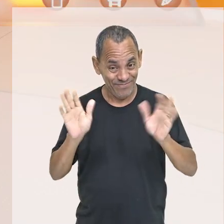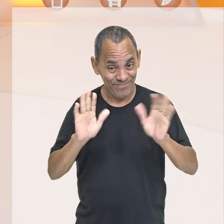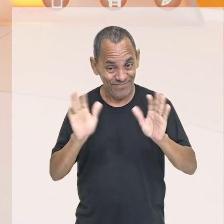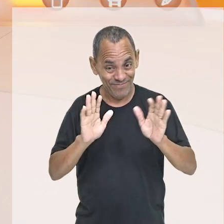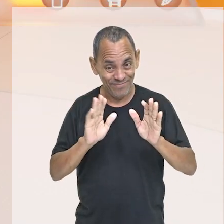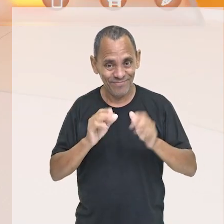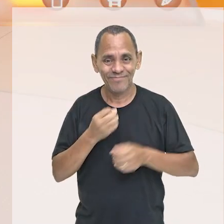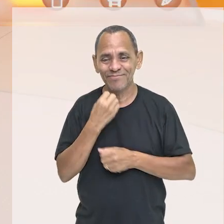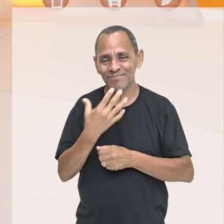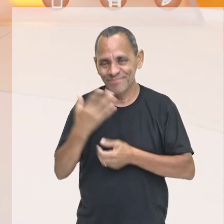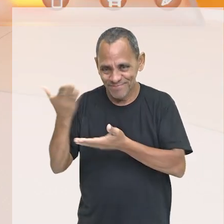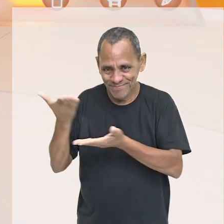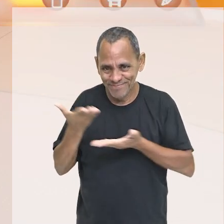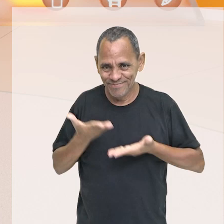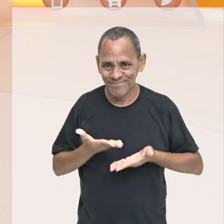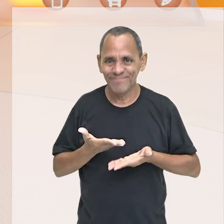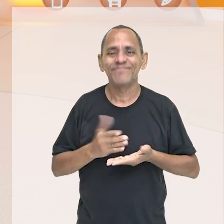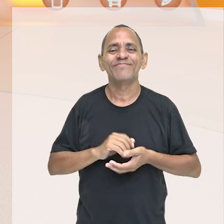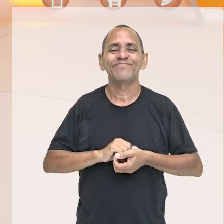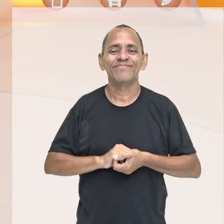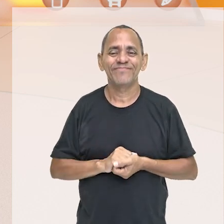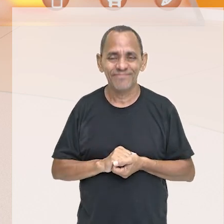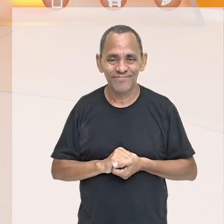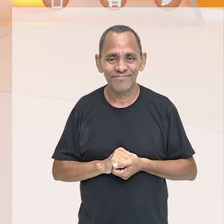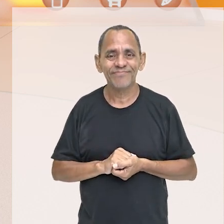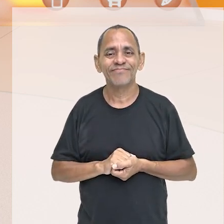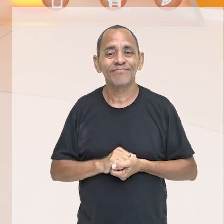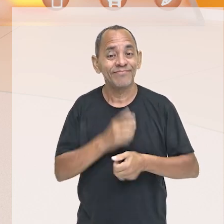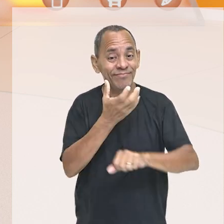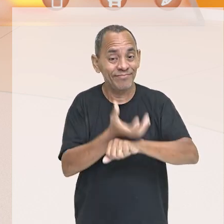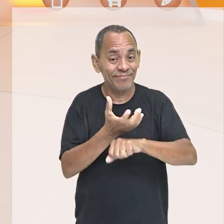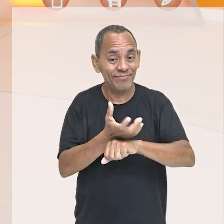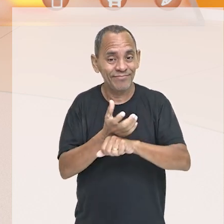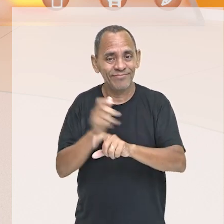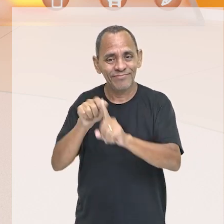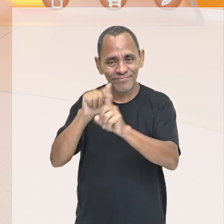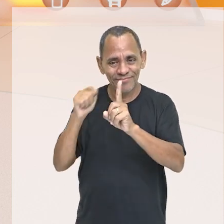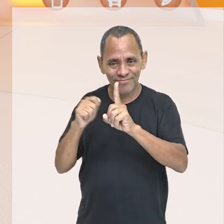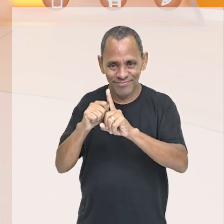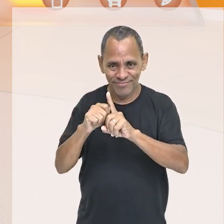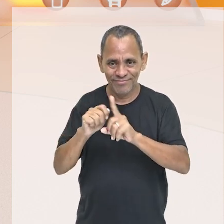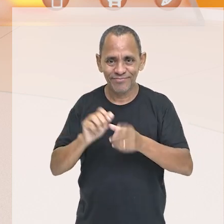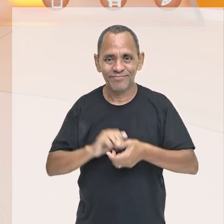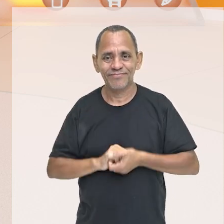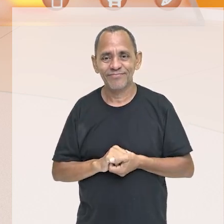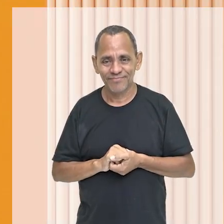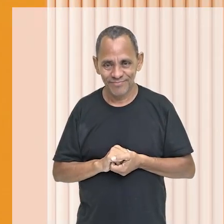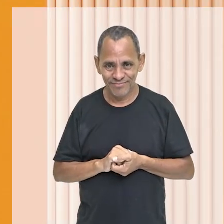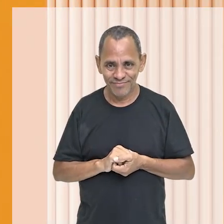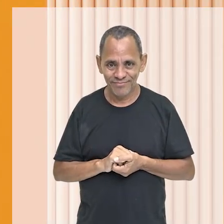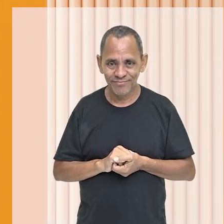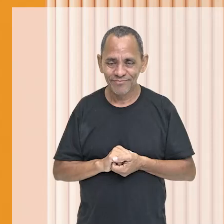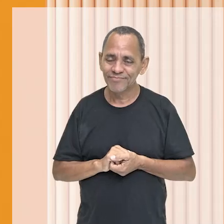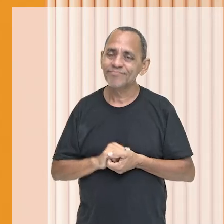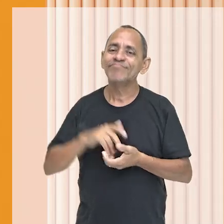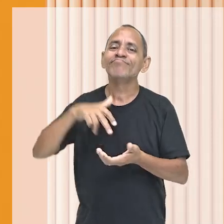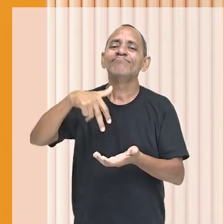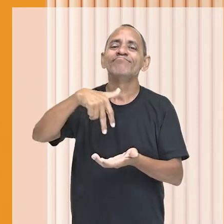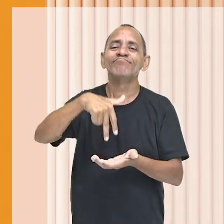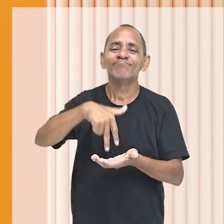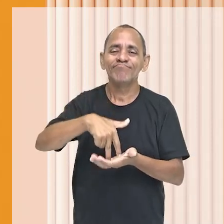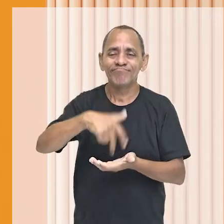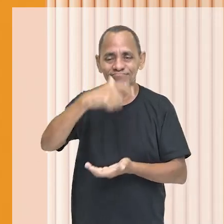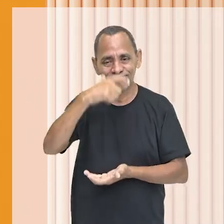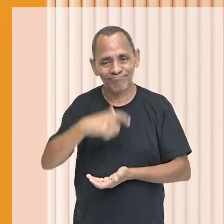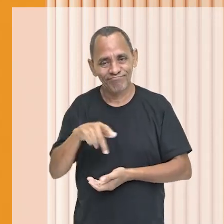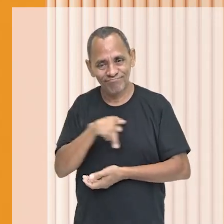Olá, sejam bem-vindos e bem-vindas ao componente curricular Sociologia. Eu sou o professor